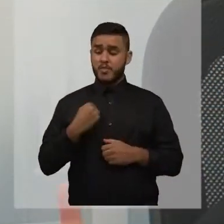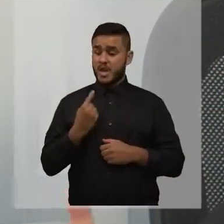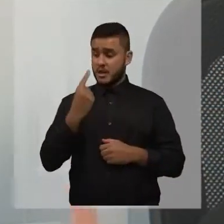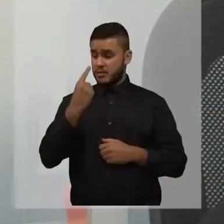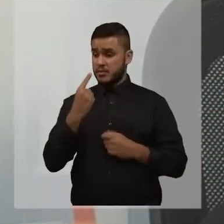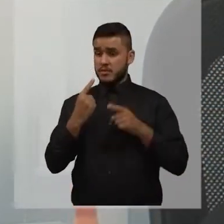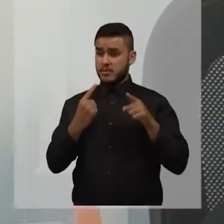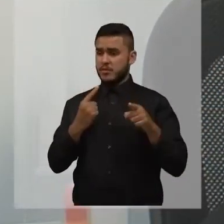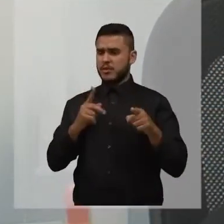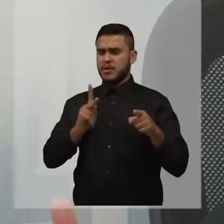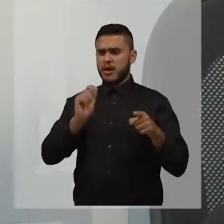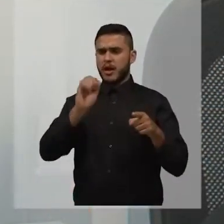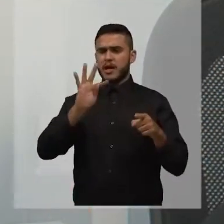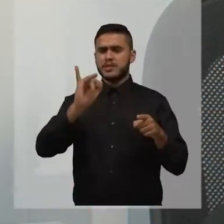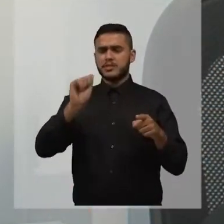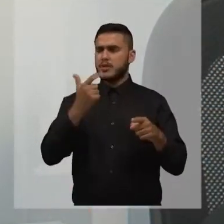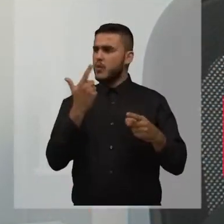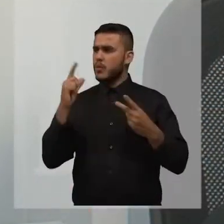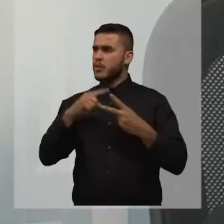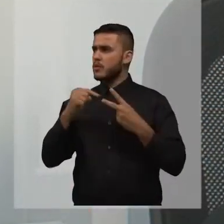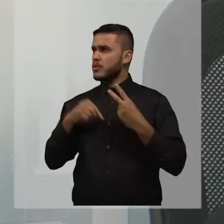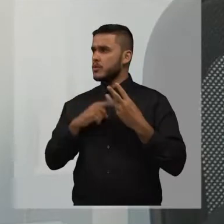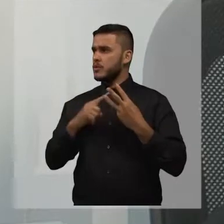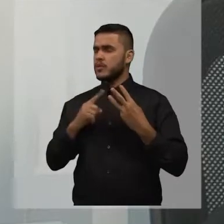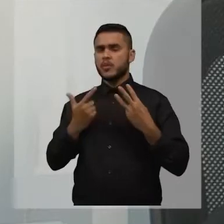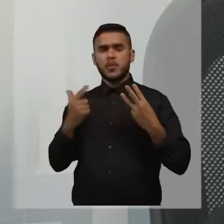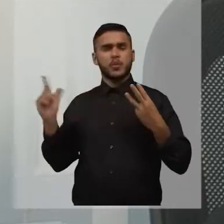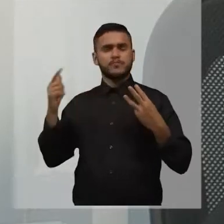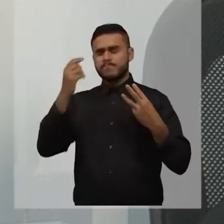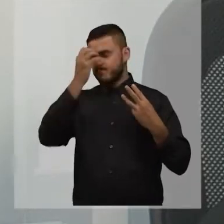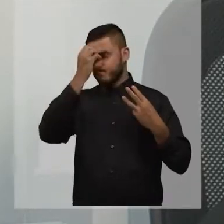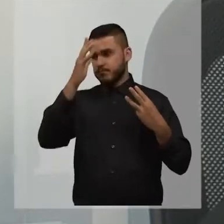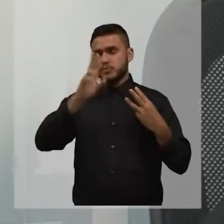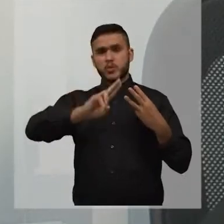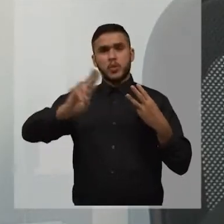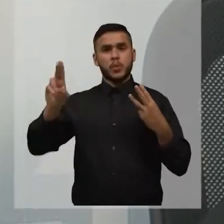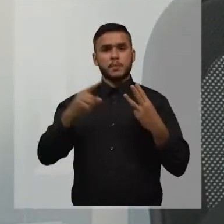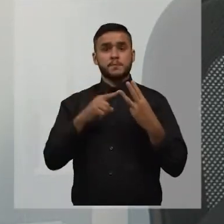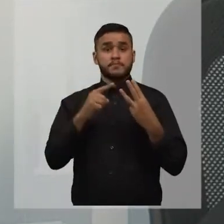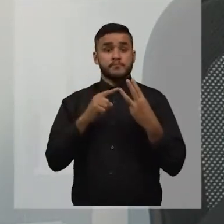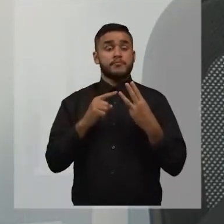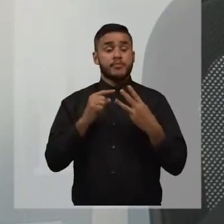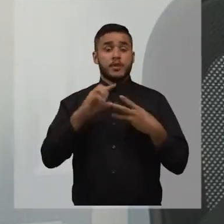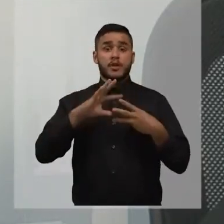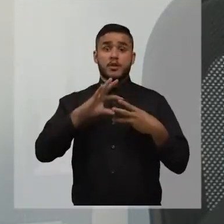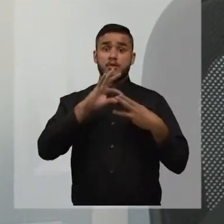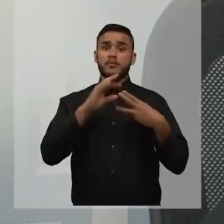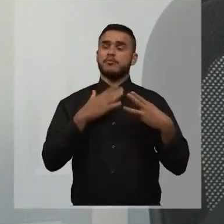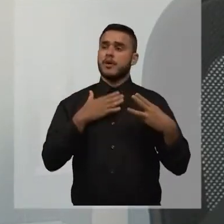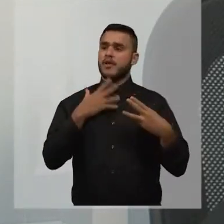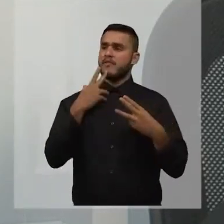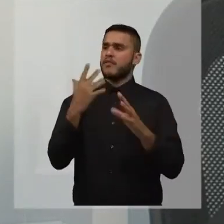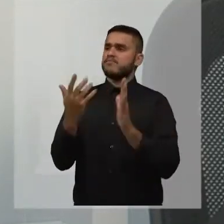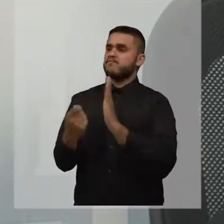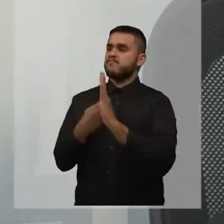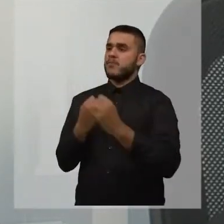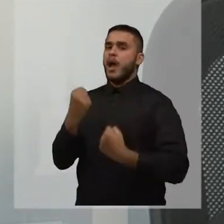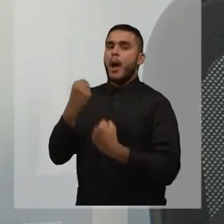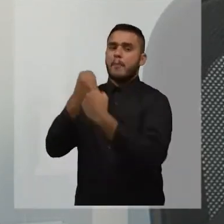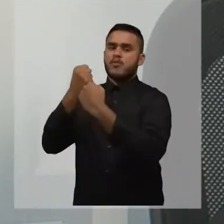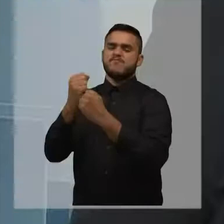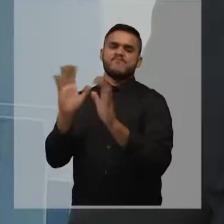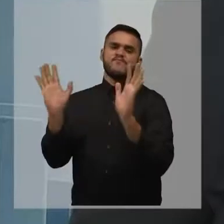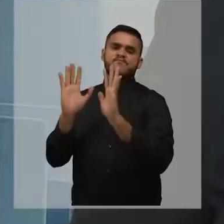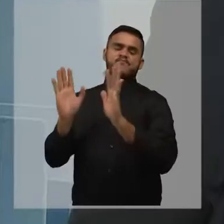mais outro senador que agora me falta a memória, mas daqui a pouco eu vou me lembrar. Quer dizer, tirar as assinaturas. E aí, cara, é